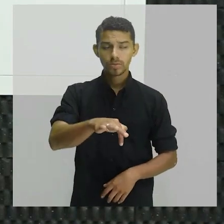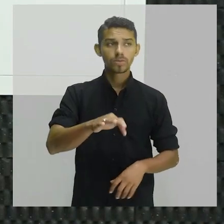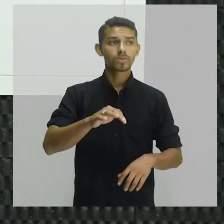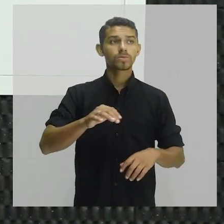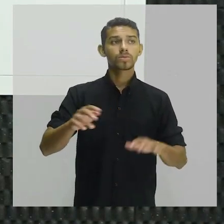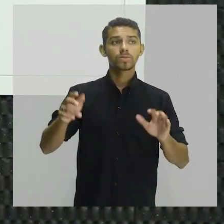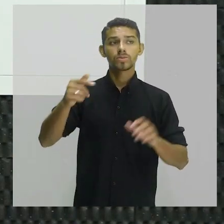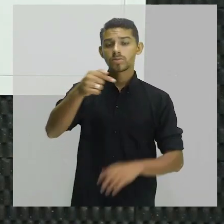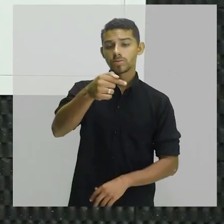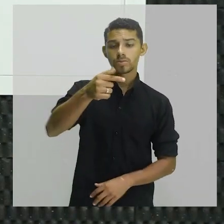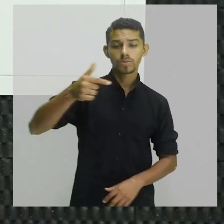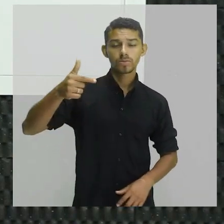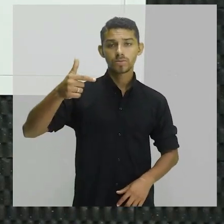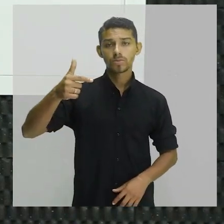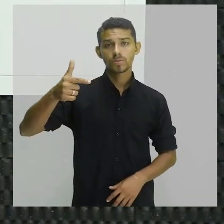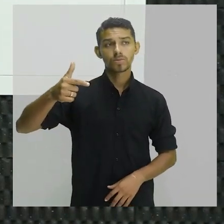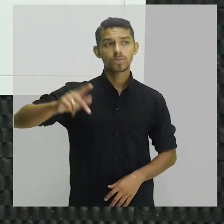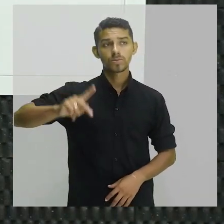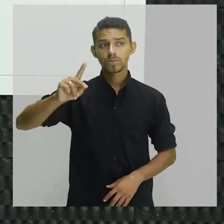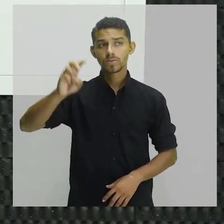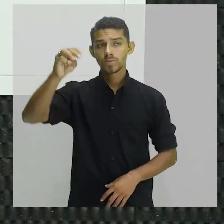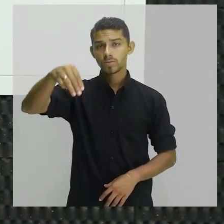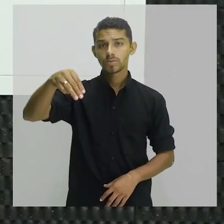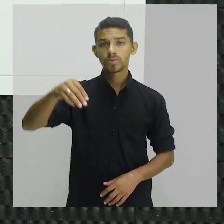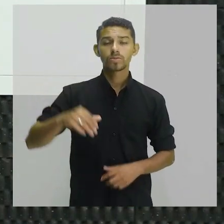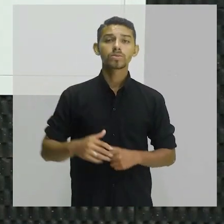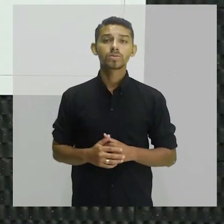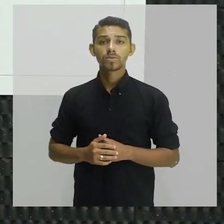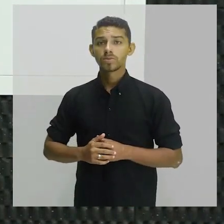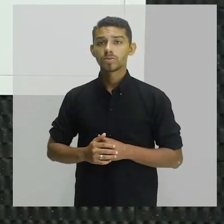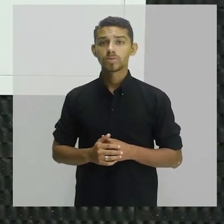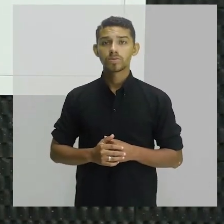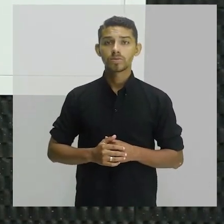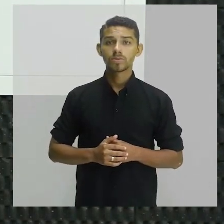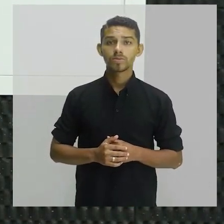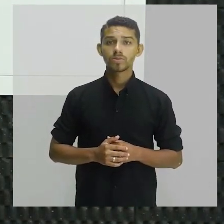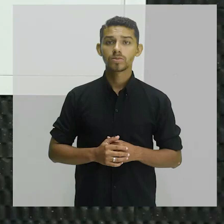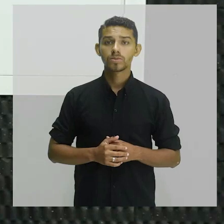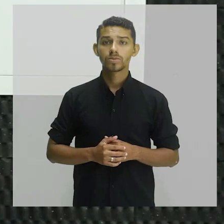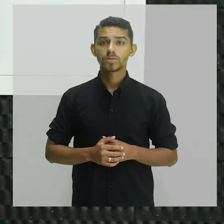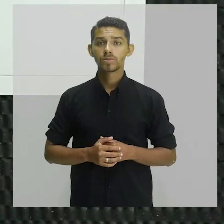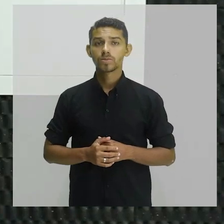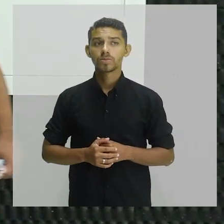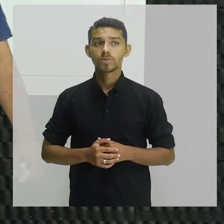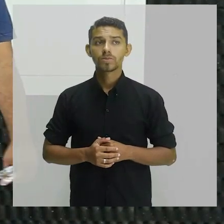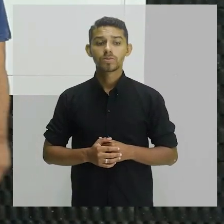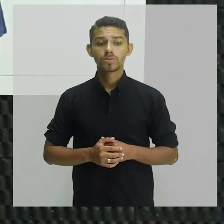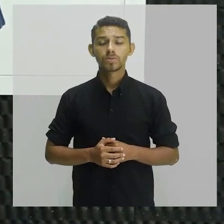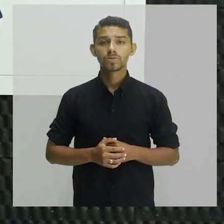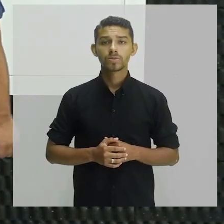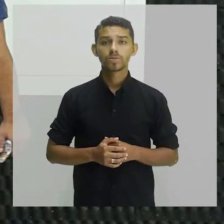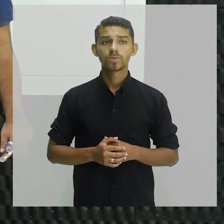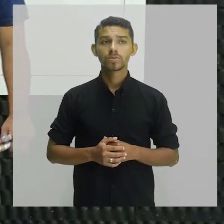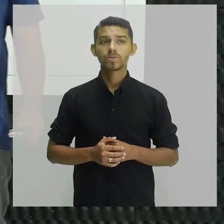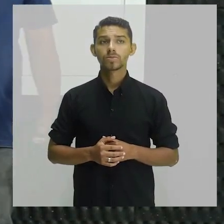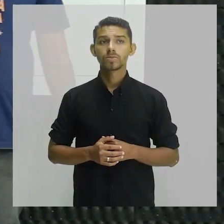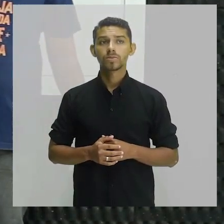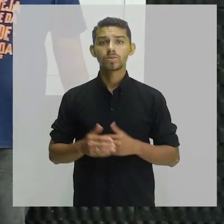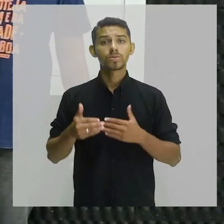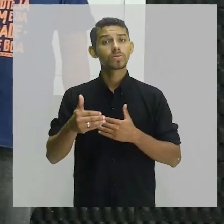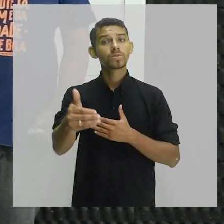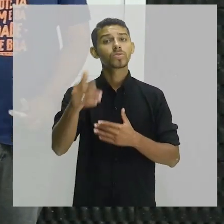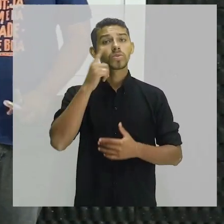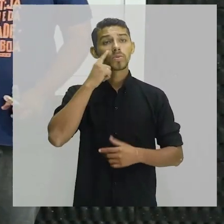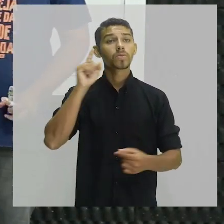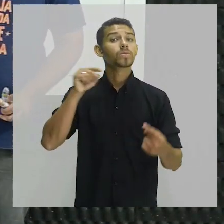72 km por hora. Pronto. Certo? E a partir daí,